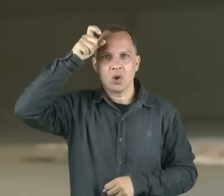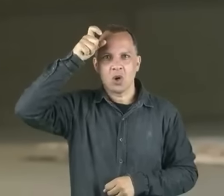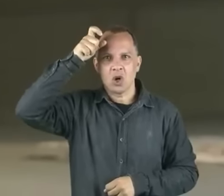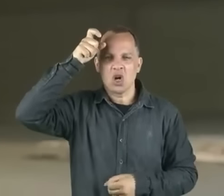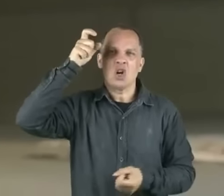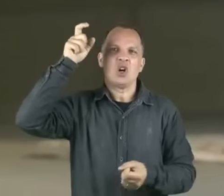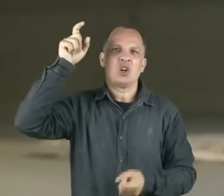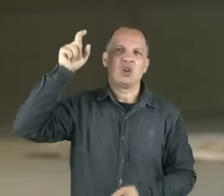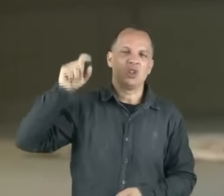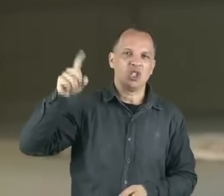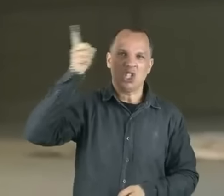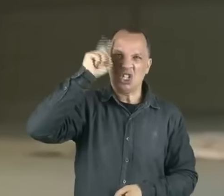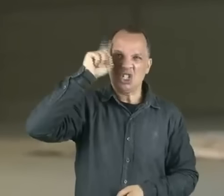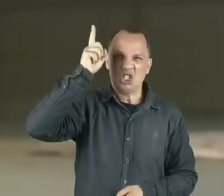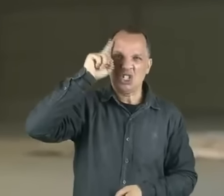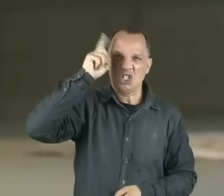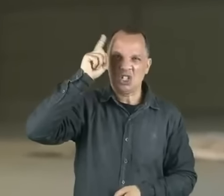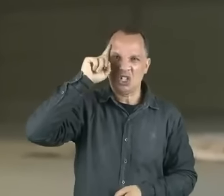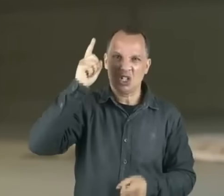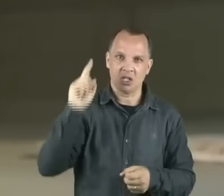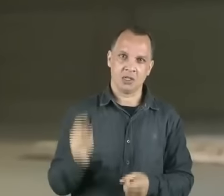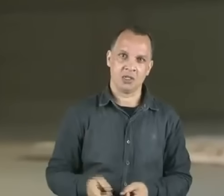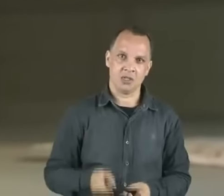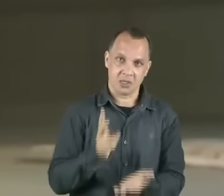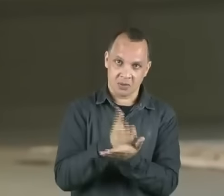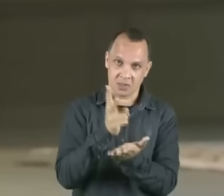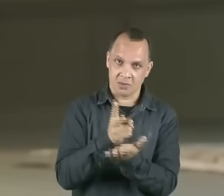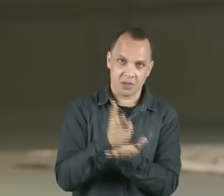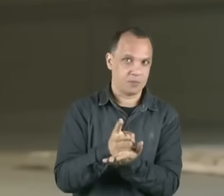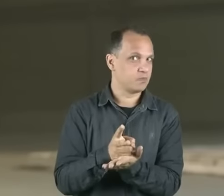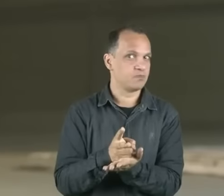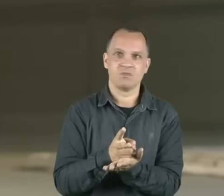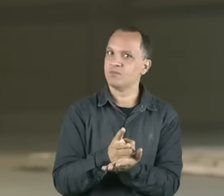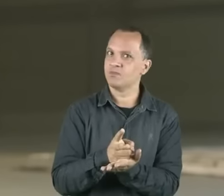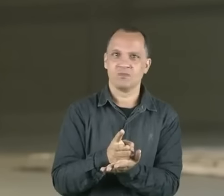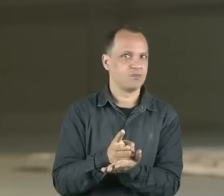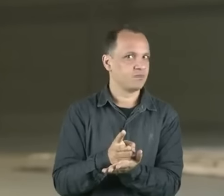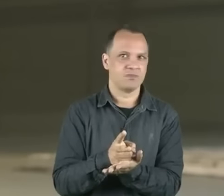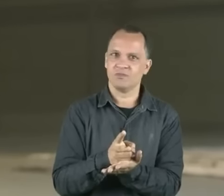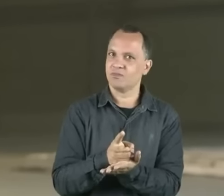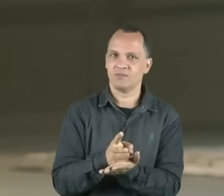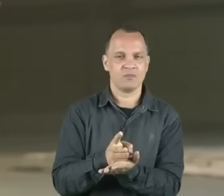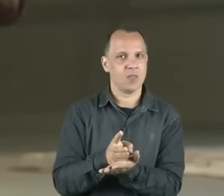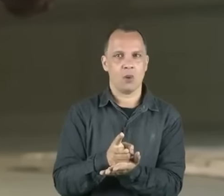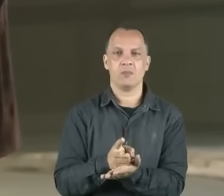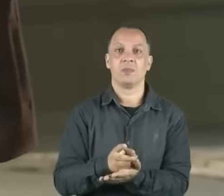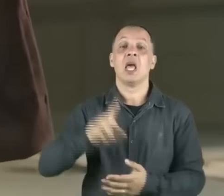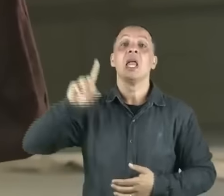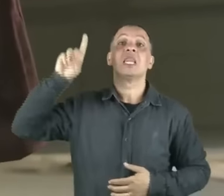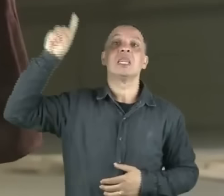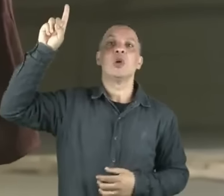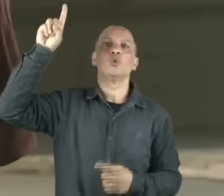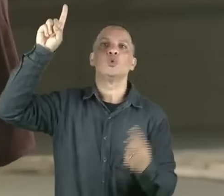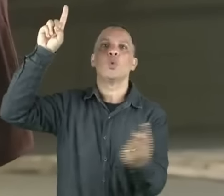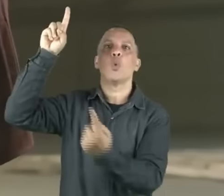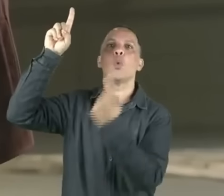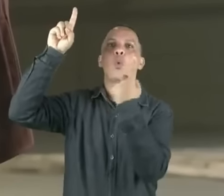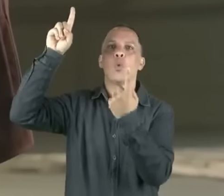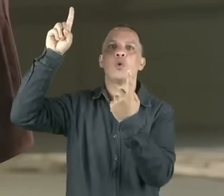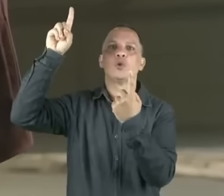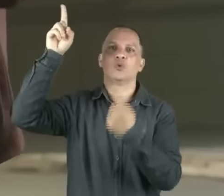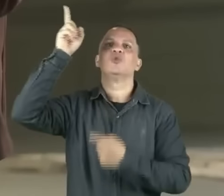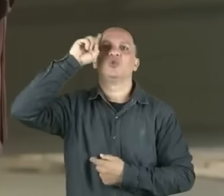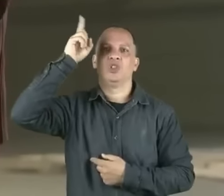tentando te dê a frango Te atazanando ele não é onipresente é por isso que a Bíblia diz que Jesus foi tentado